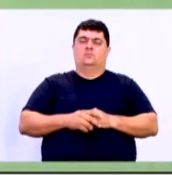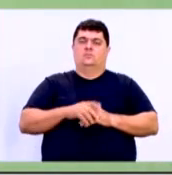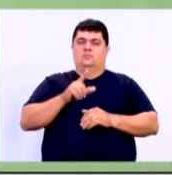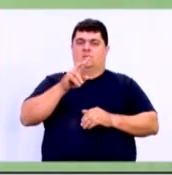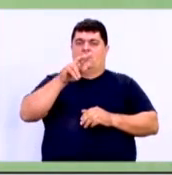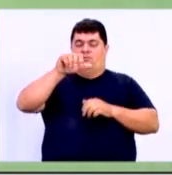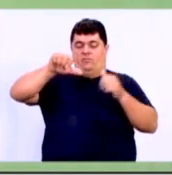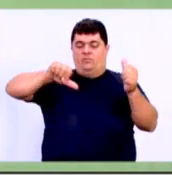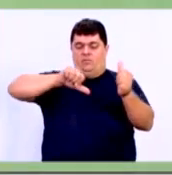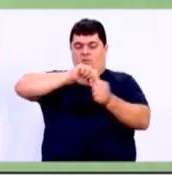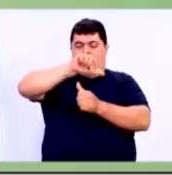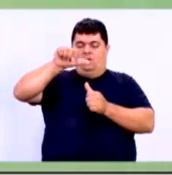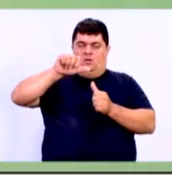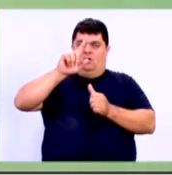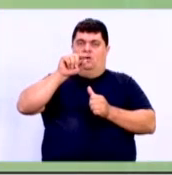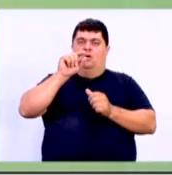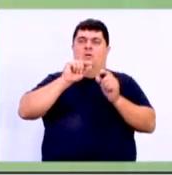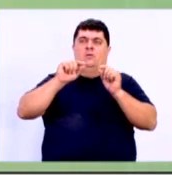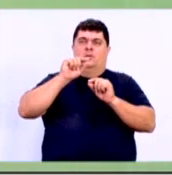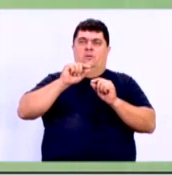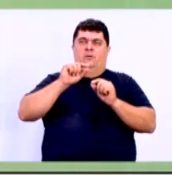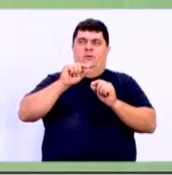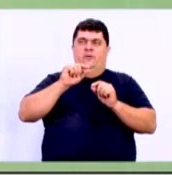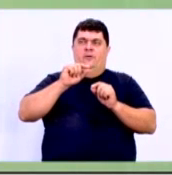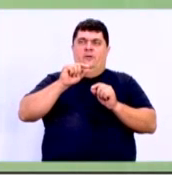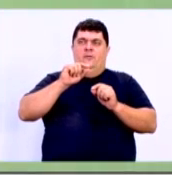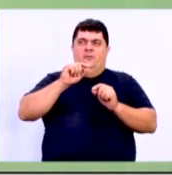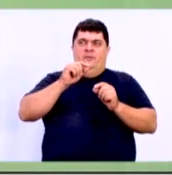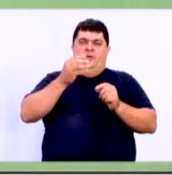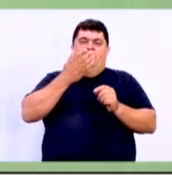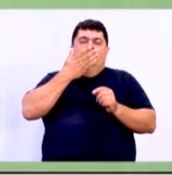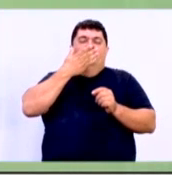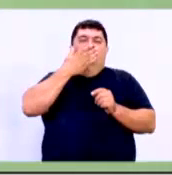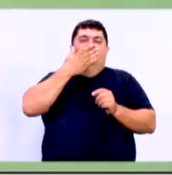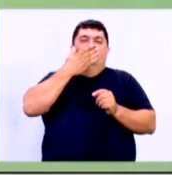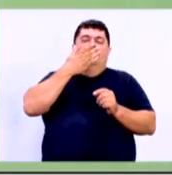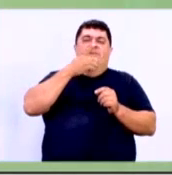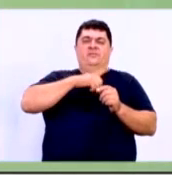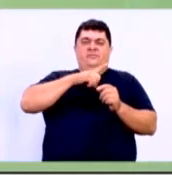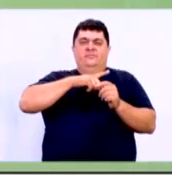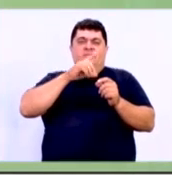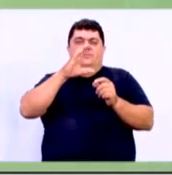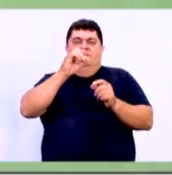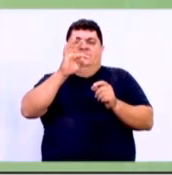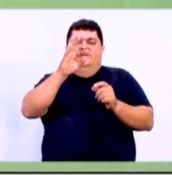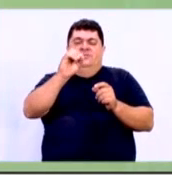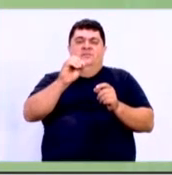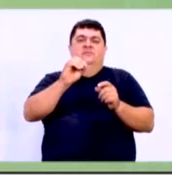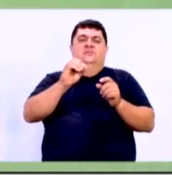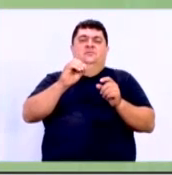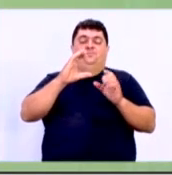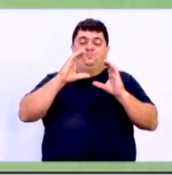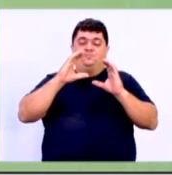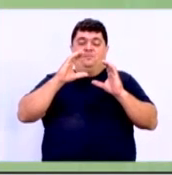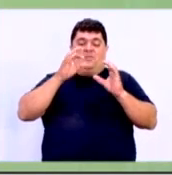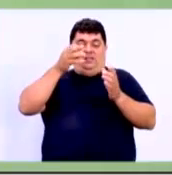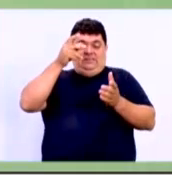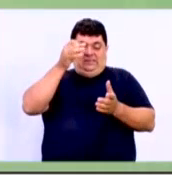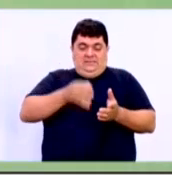Custeio variável é um método de custeio em que somente os custos